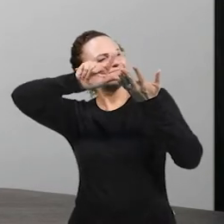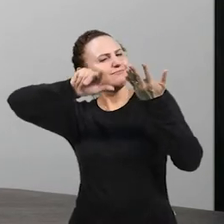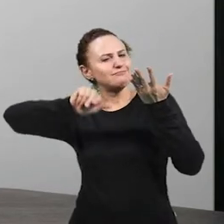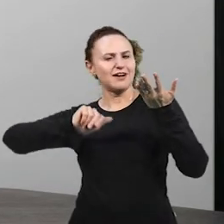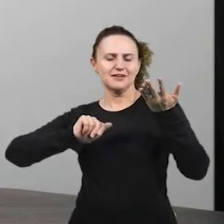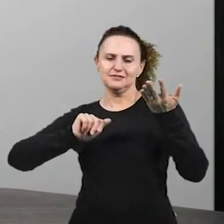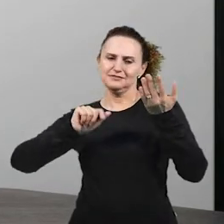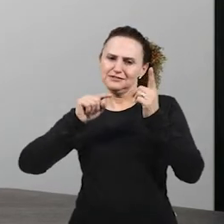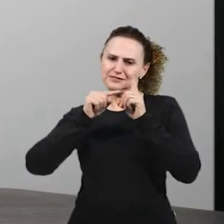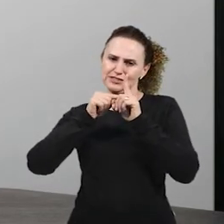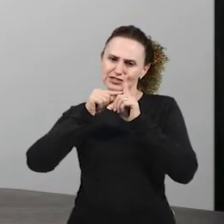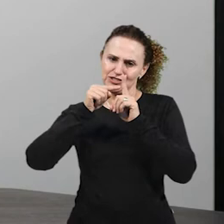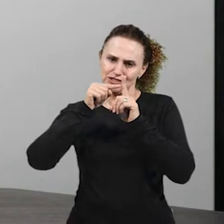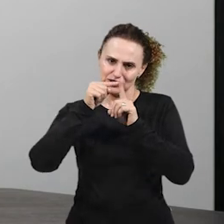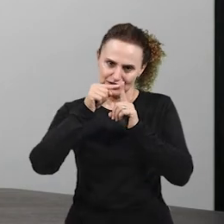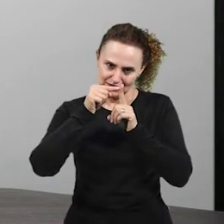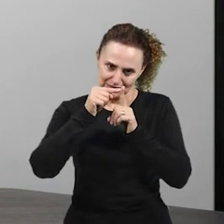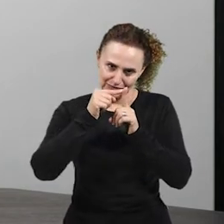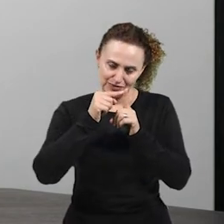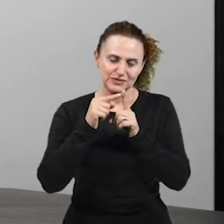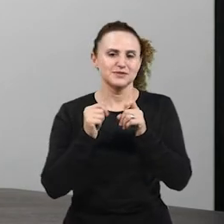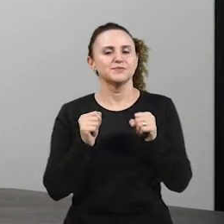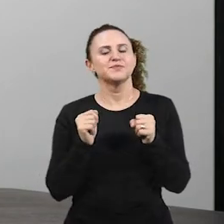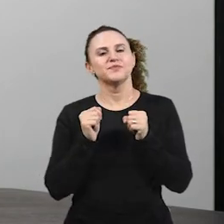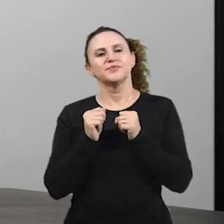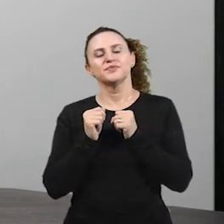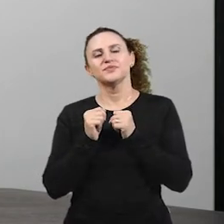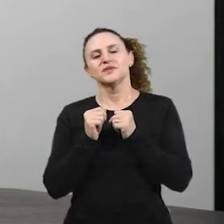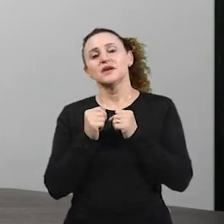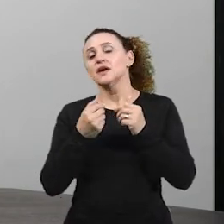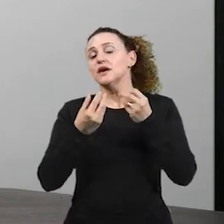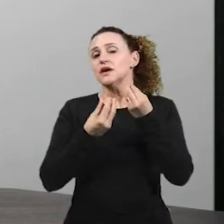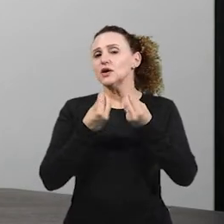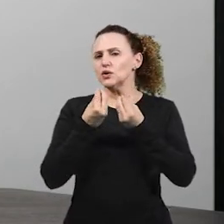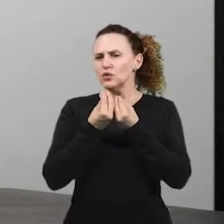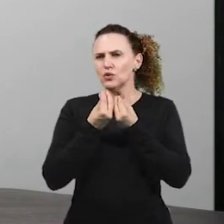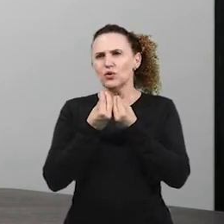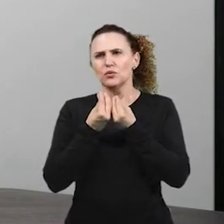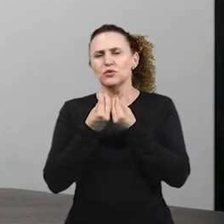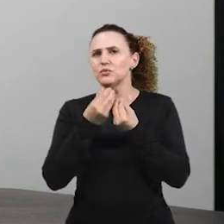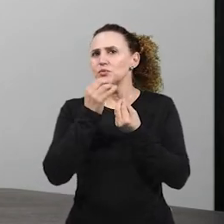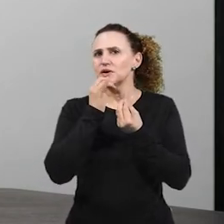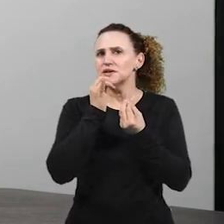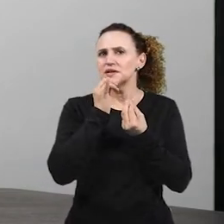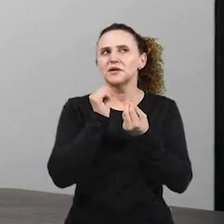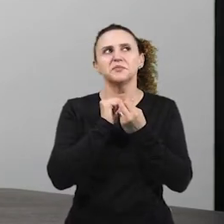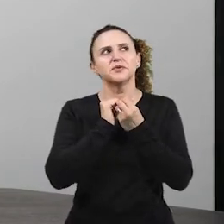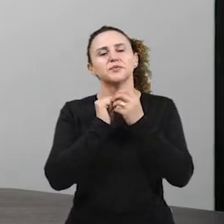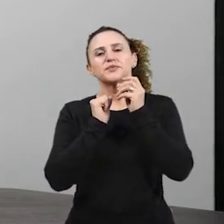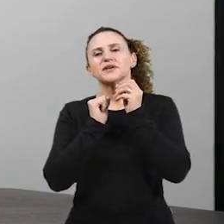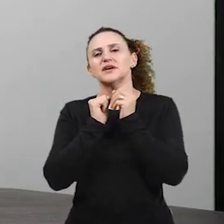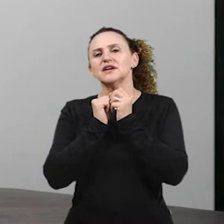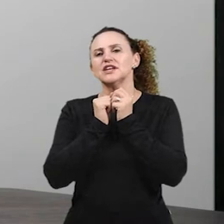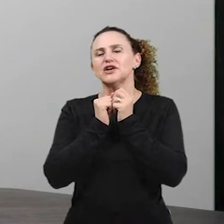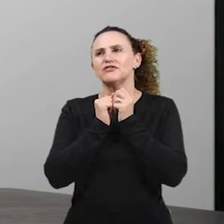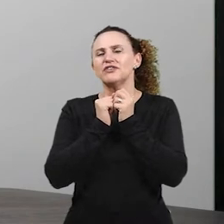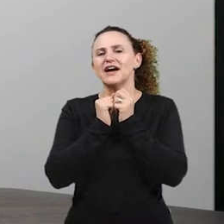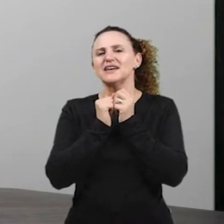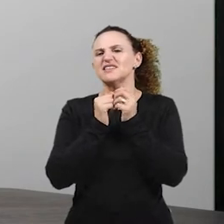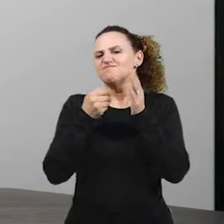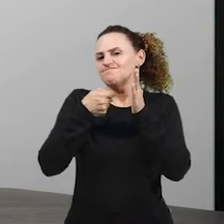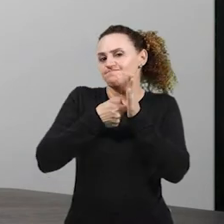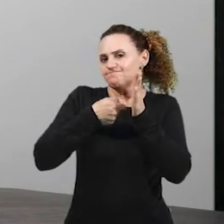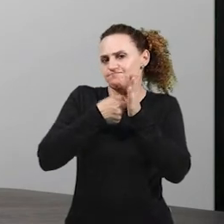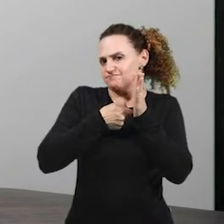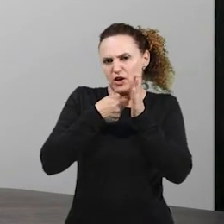variação de som e não vai prejudicar a palavra por exemplo não vai prejudicar o